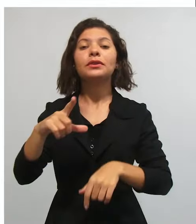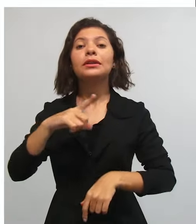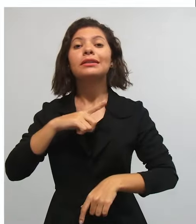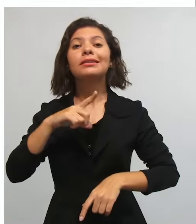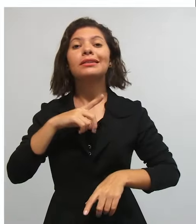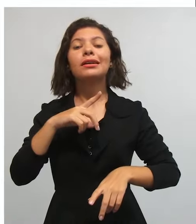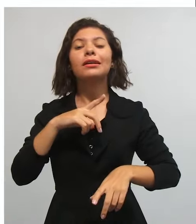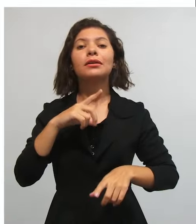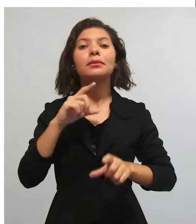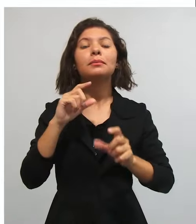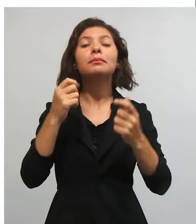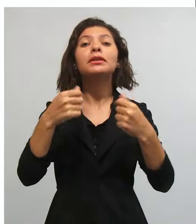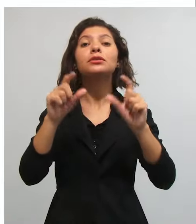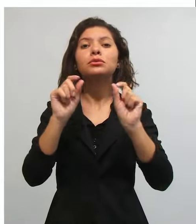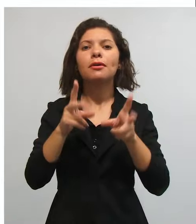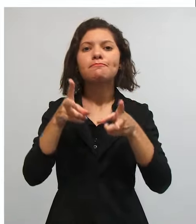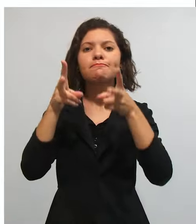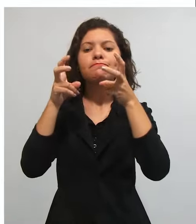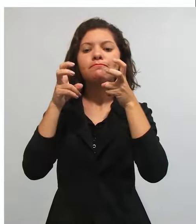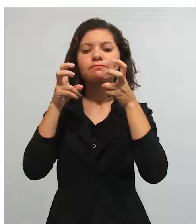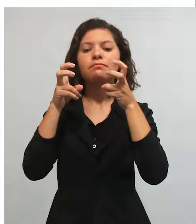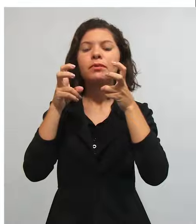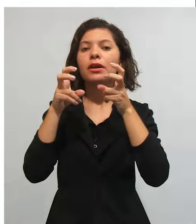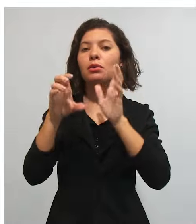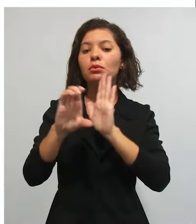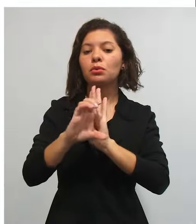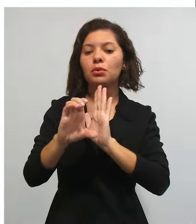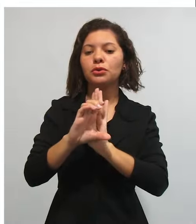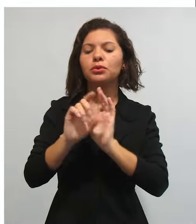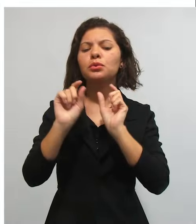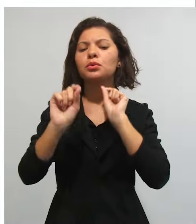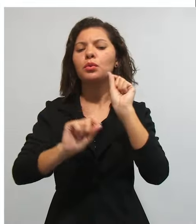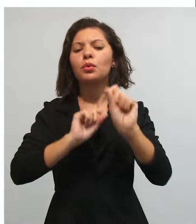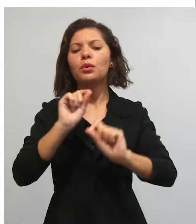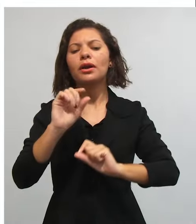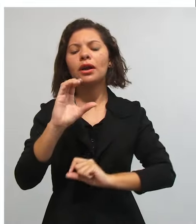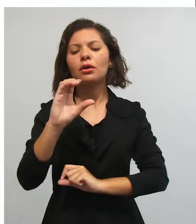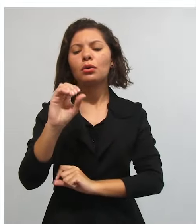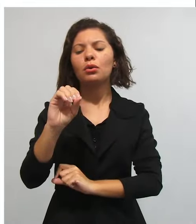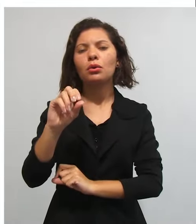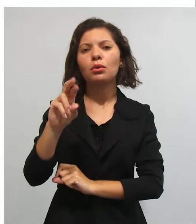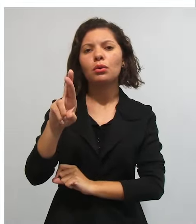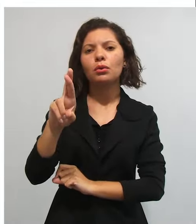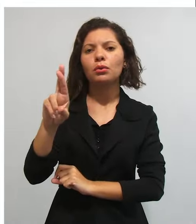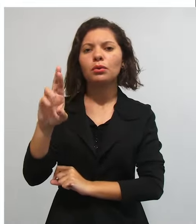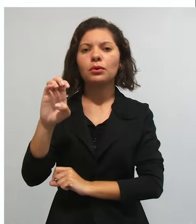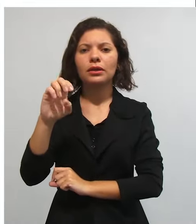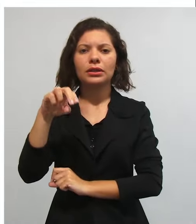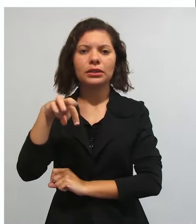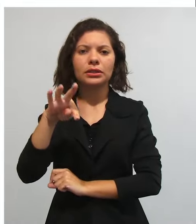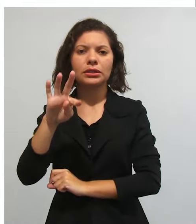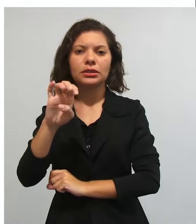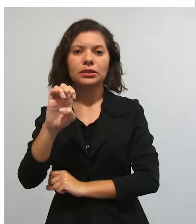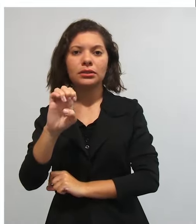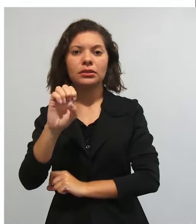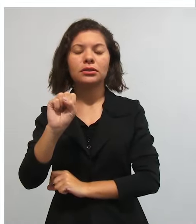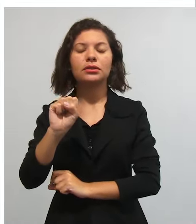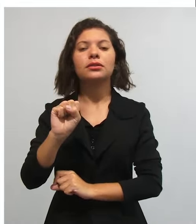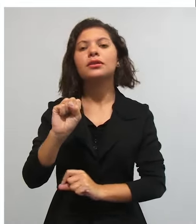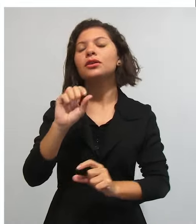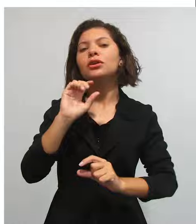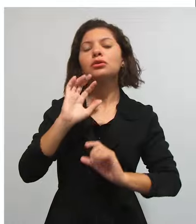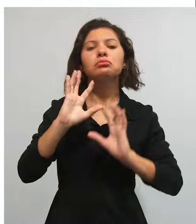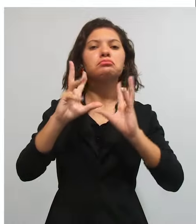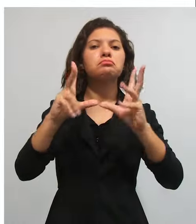ater à codificação. Lá no MCASP traz isso, né? Então, o que são receitas correntes? Todas as receitas